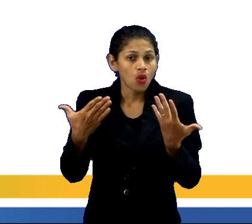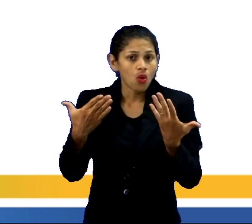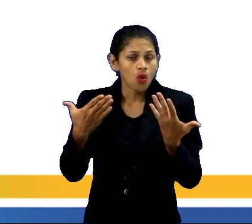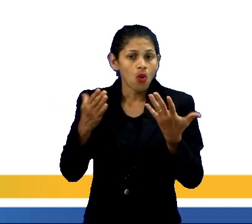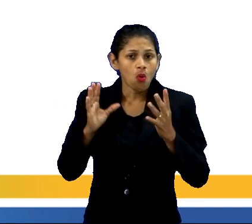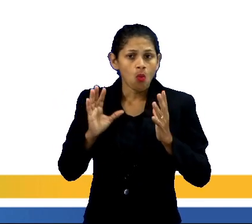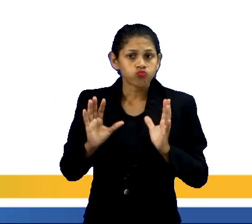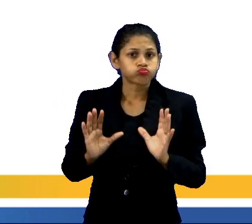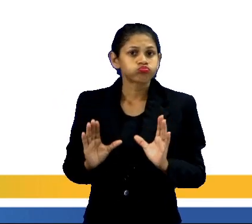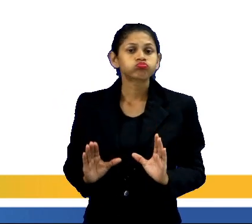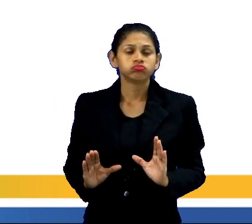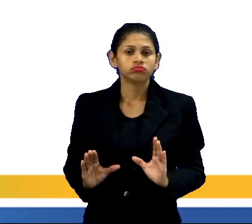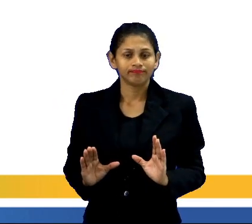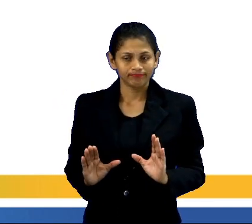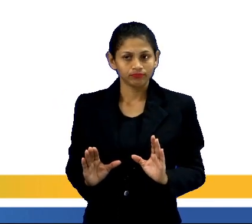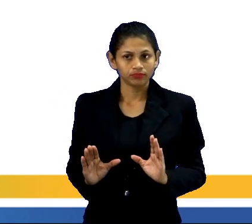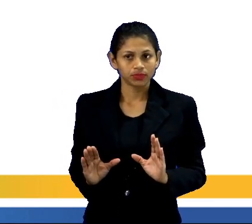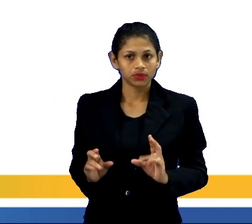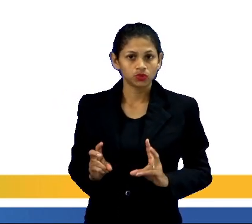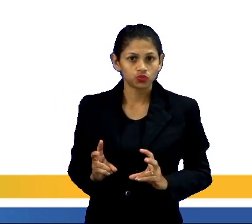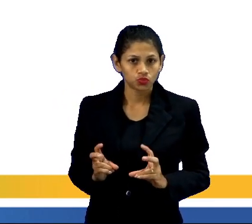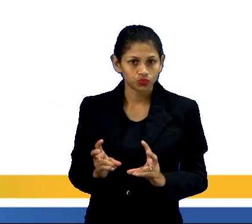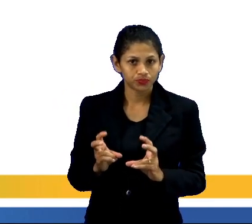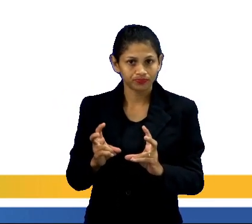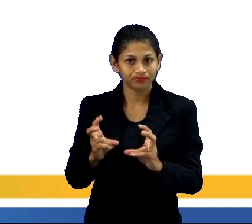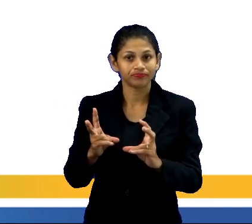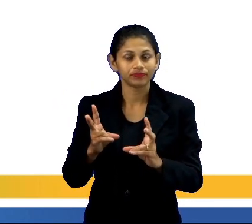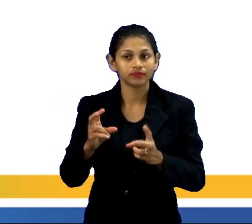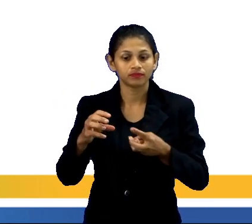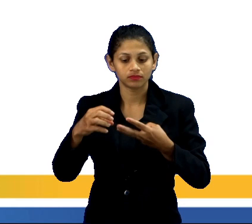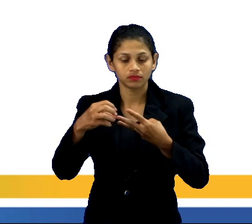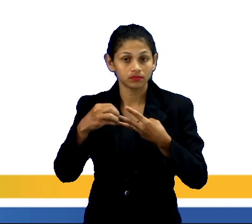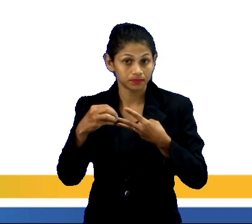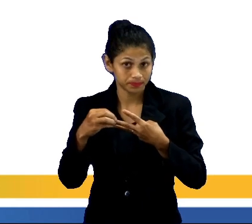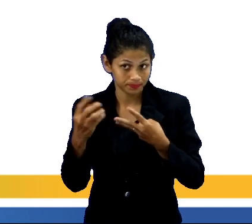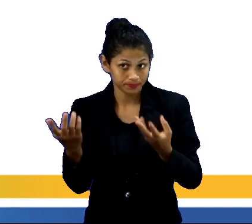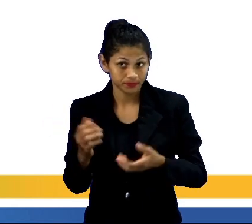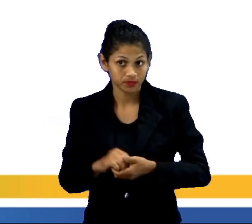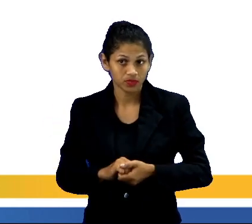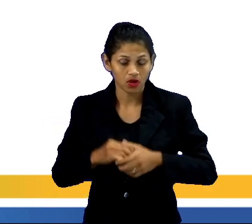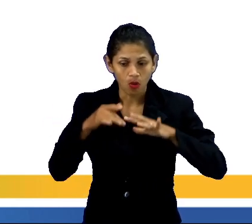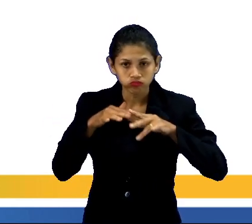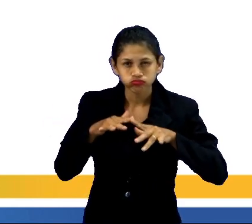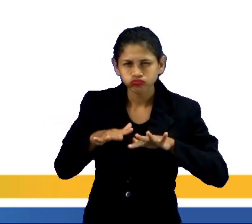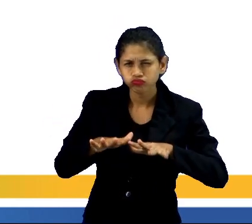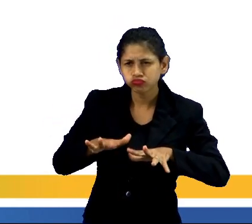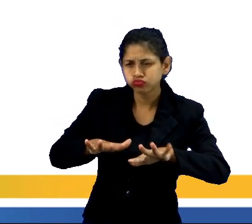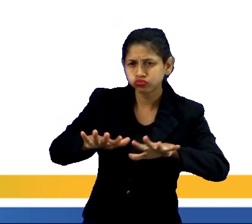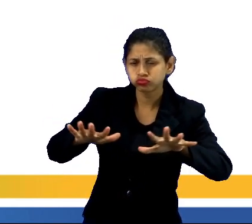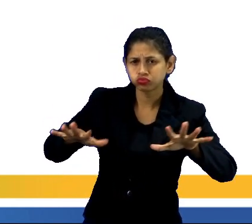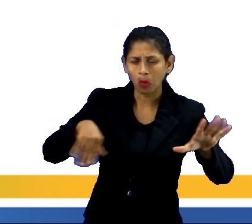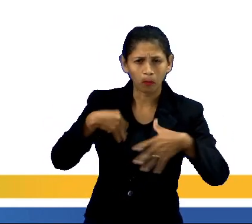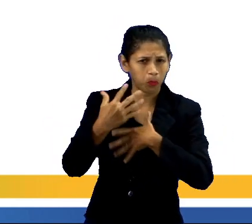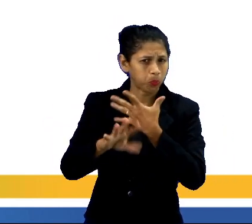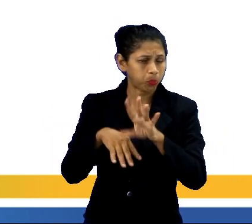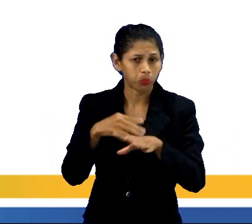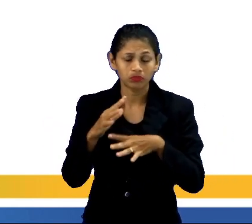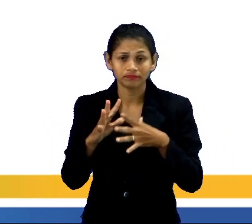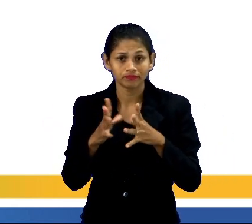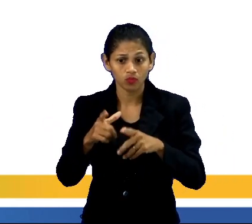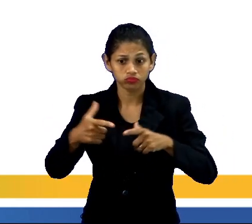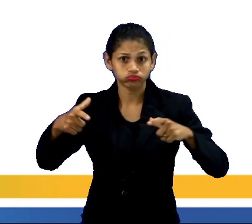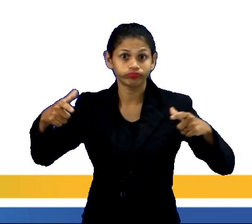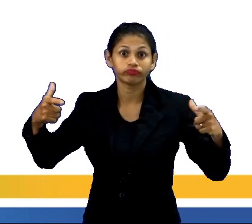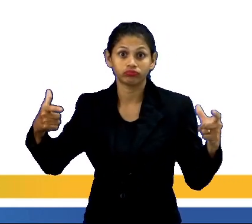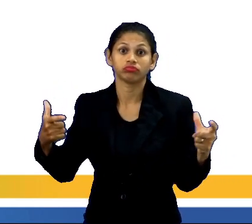células cancerosas? Elas vão se multiplicar de maneira desordenada, descontrolada. Elas têm a capacidade